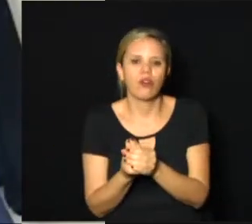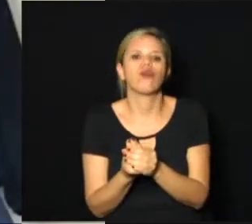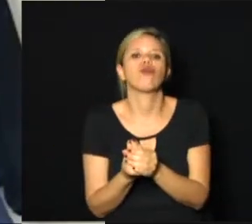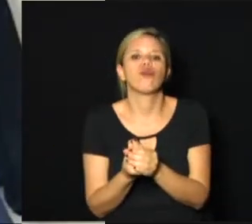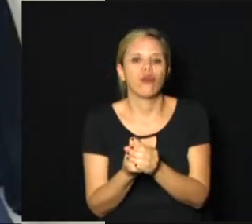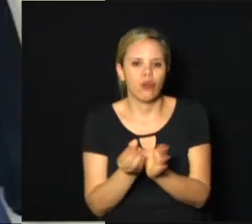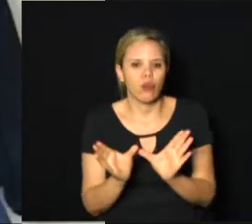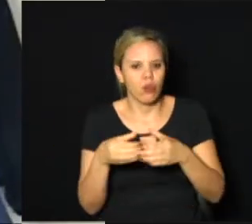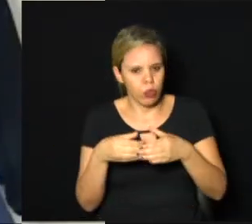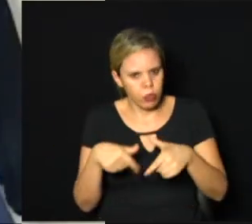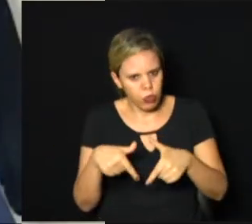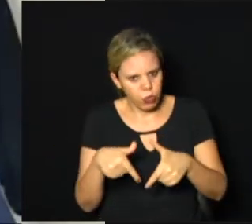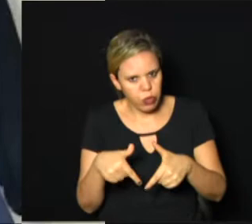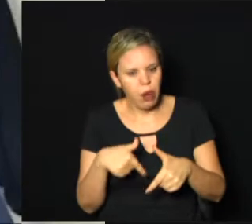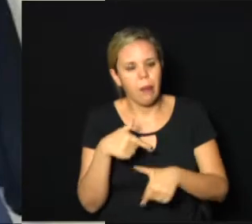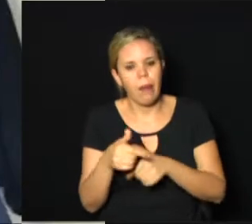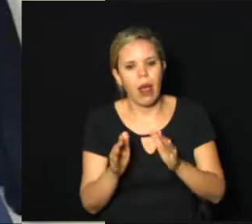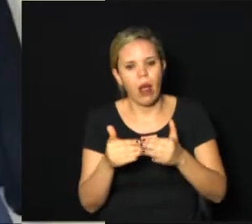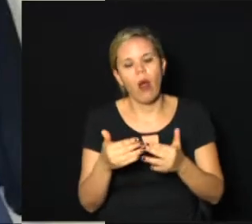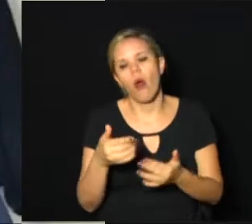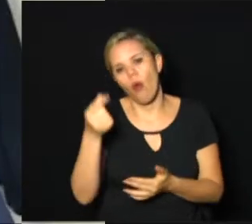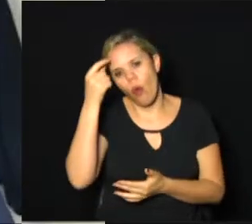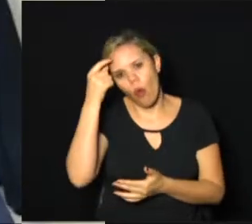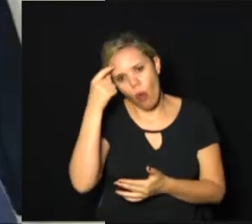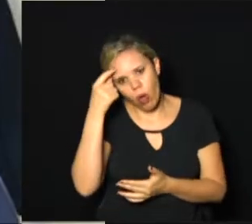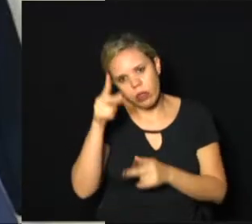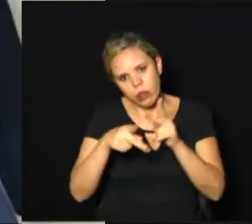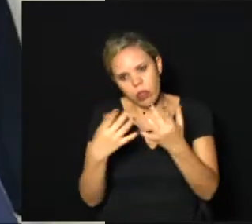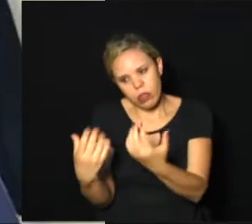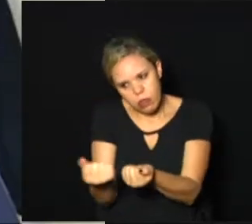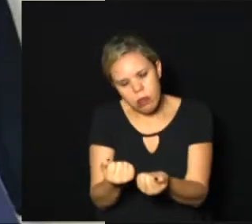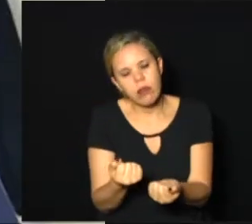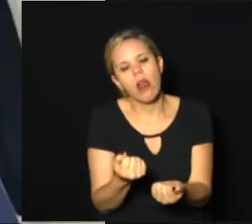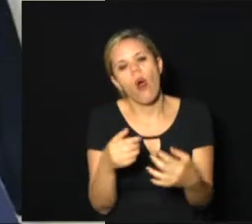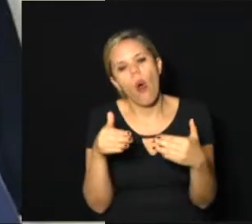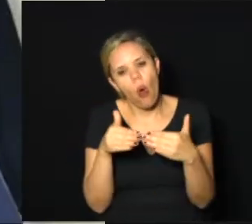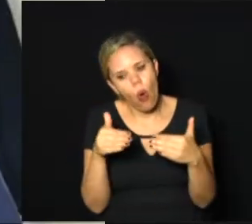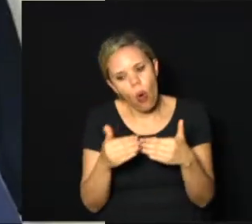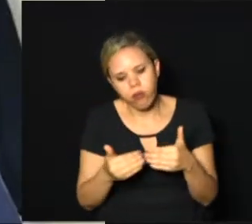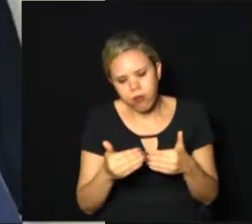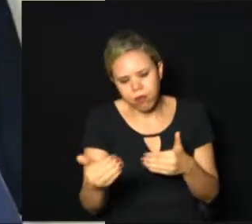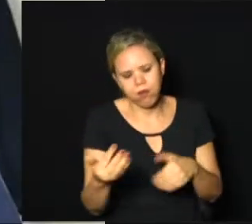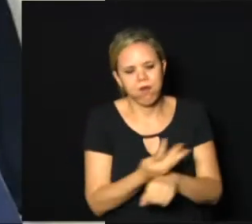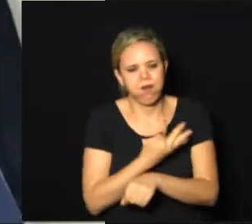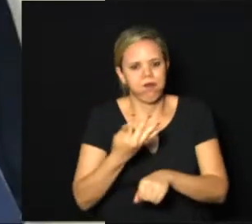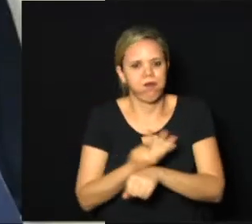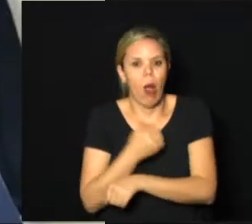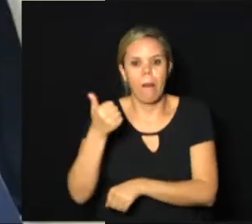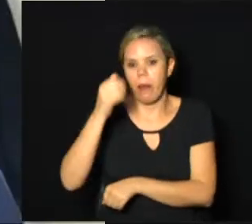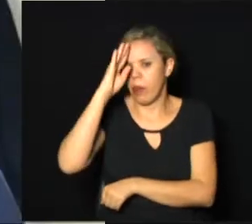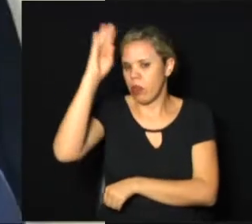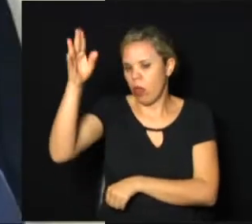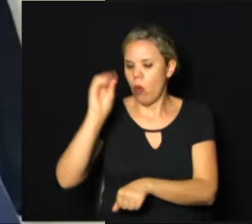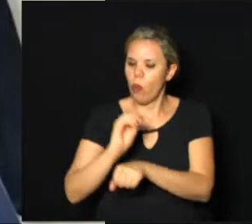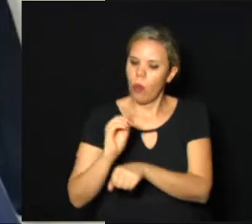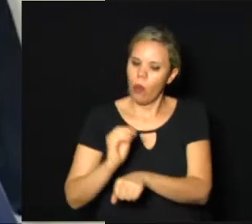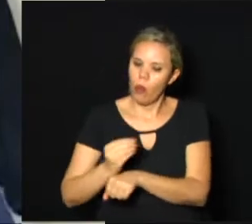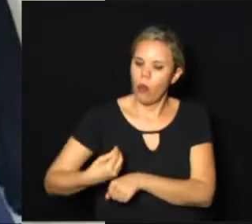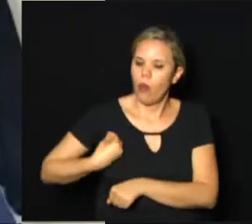sempre prevaleceu o bom senso, o entendimento de que, nessa crise, a primeira prioridade é preservar a vida,